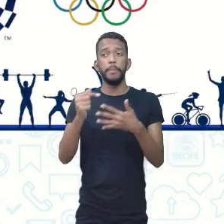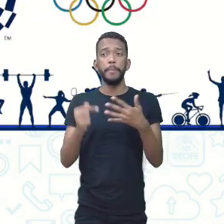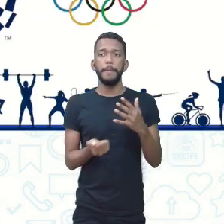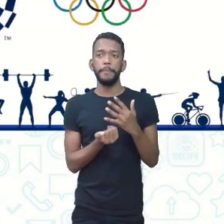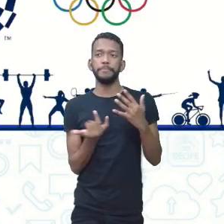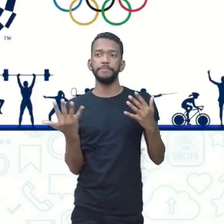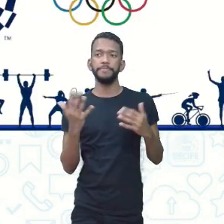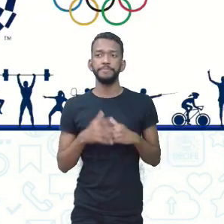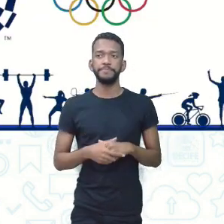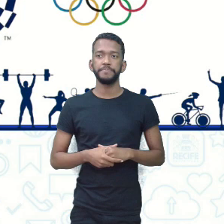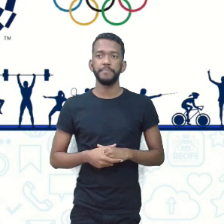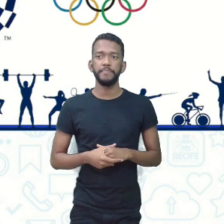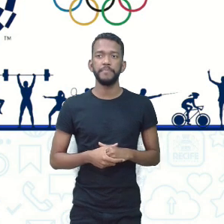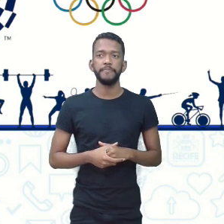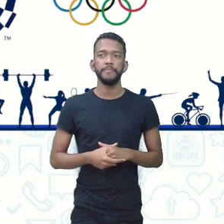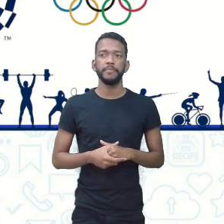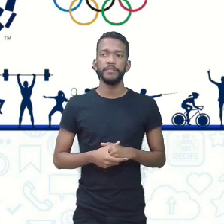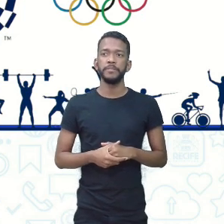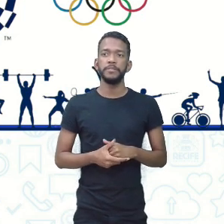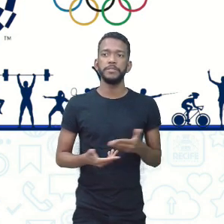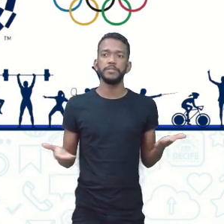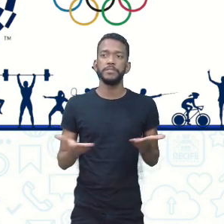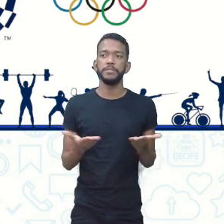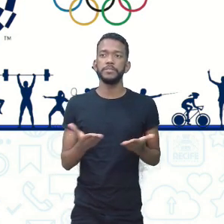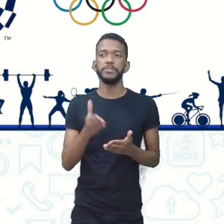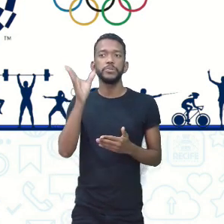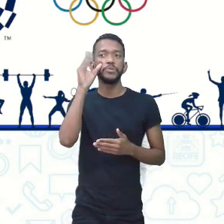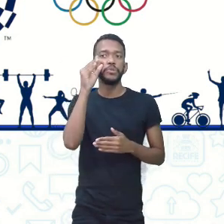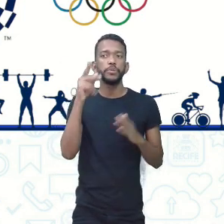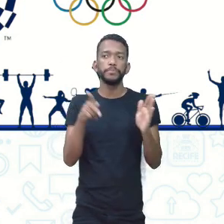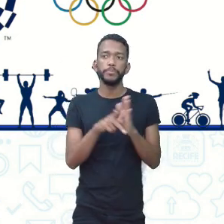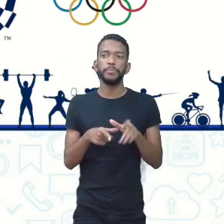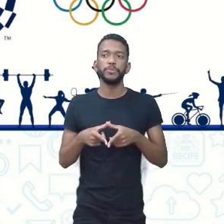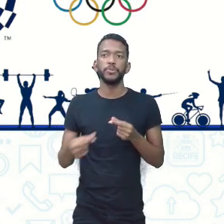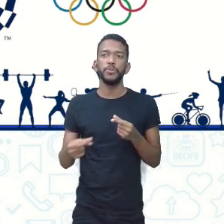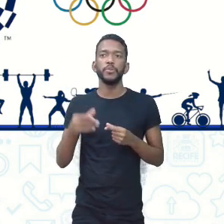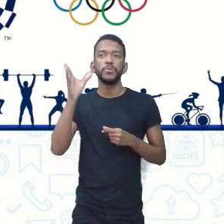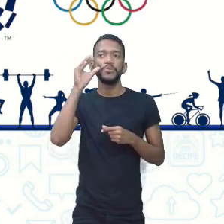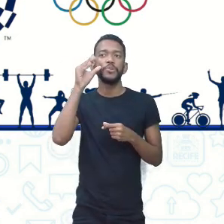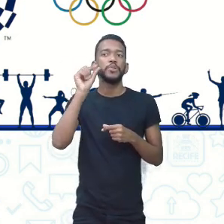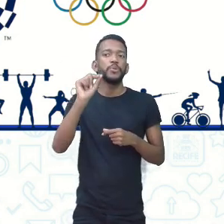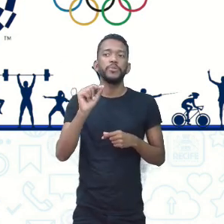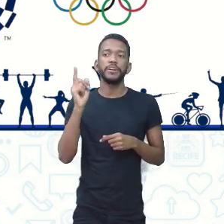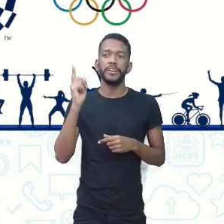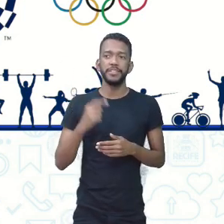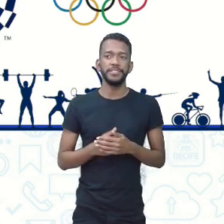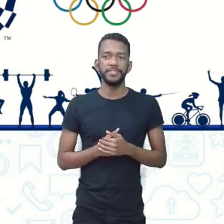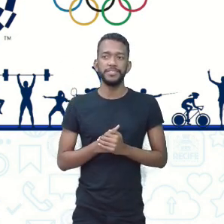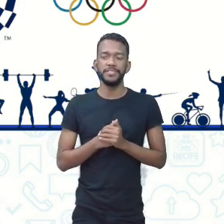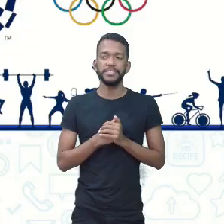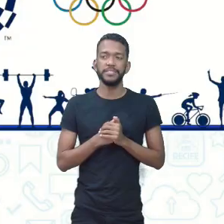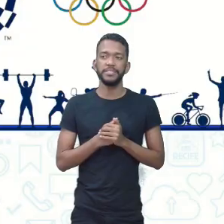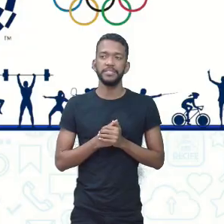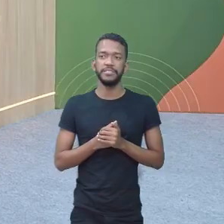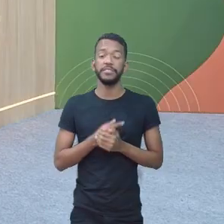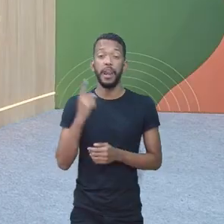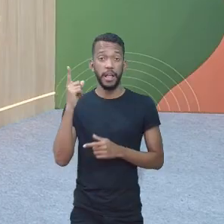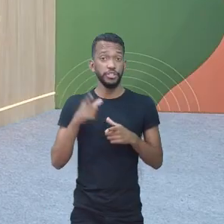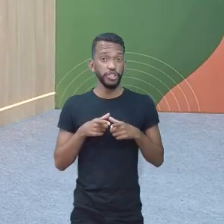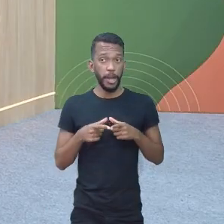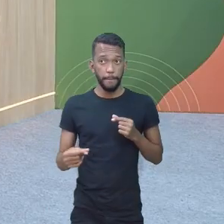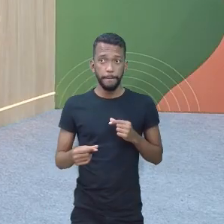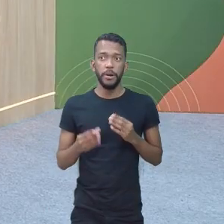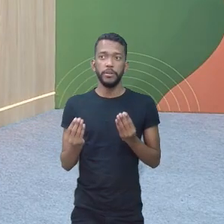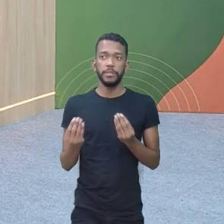milhares. E as curiosidades dos Jogos Olímpicos de Tóquio. O Japão, ele sempre